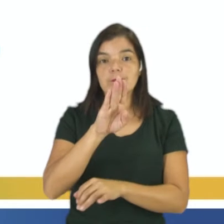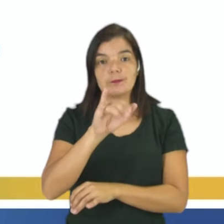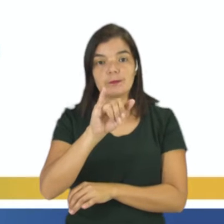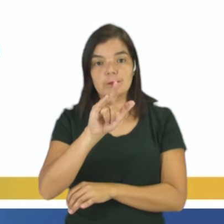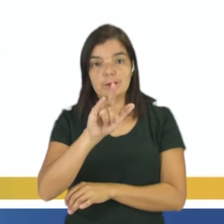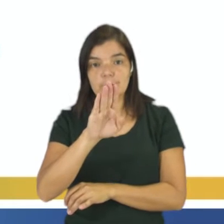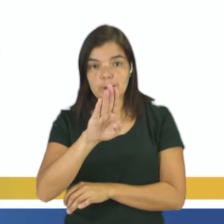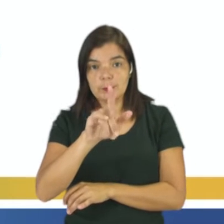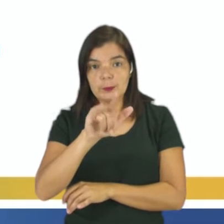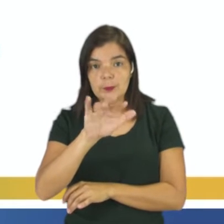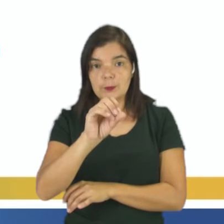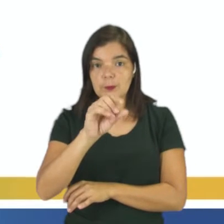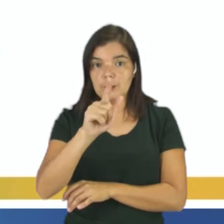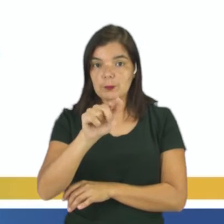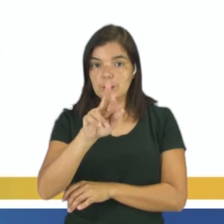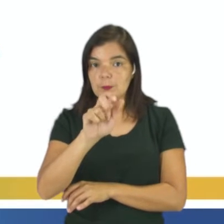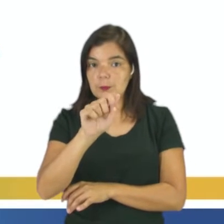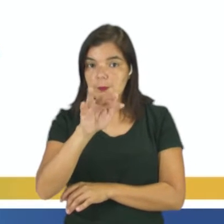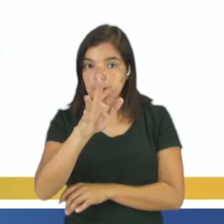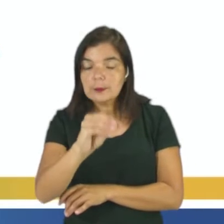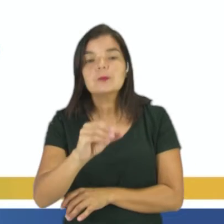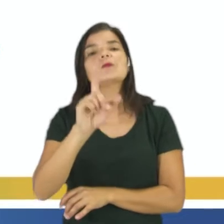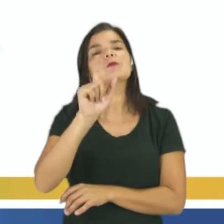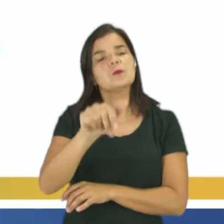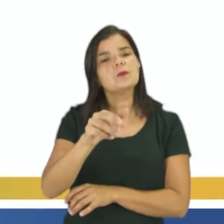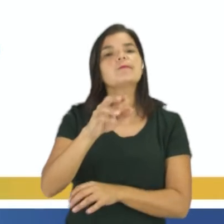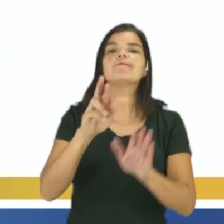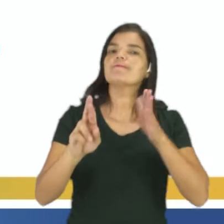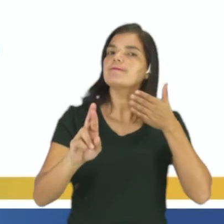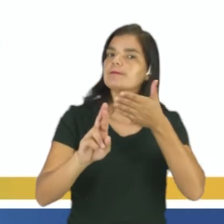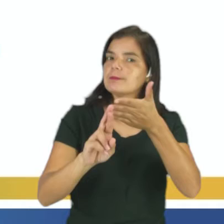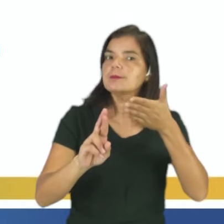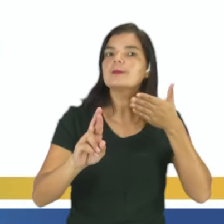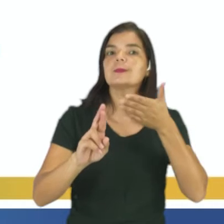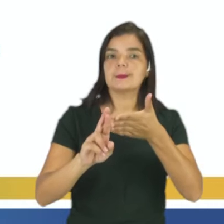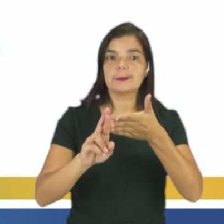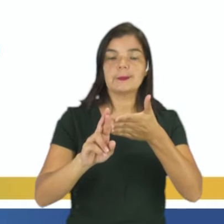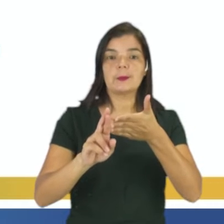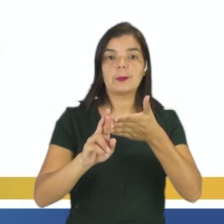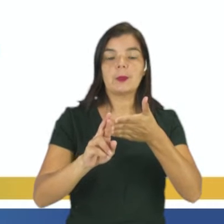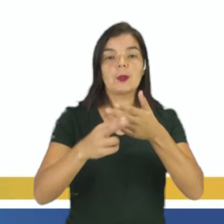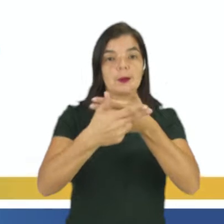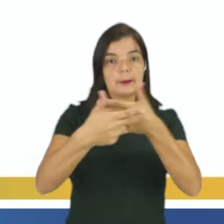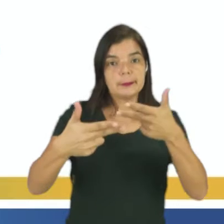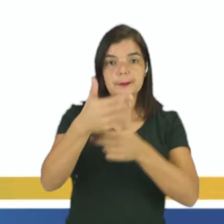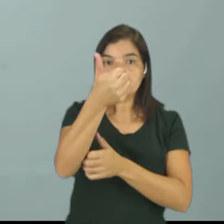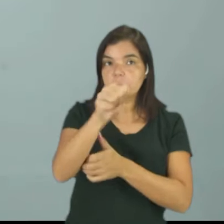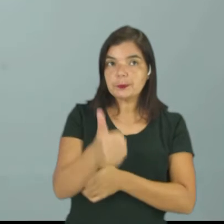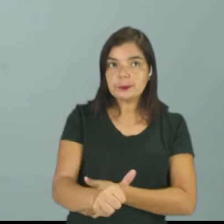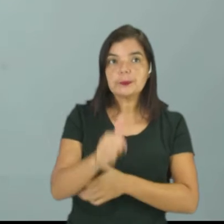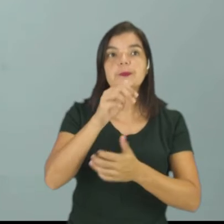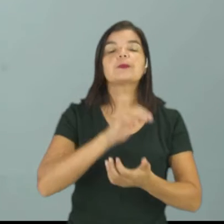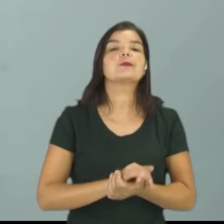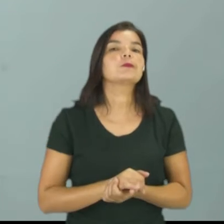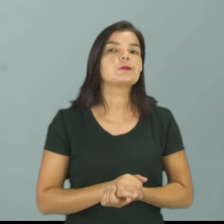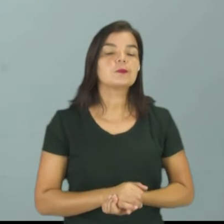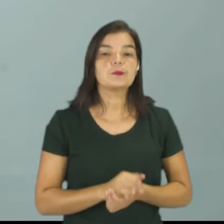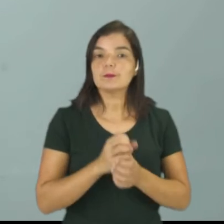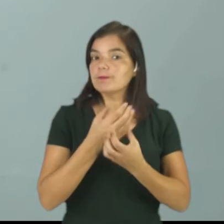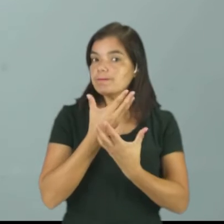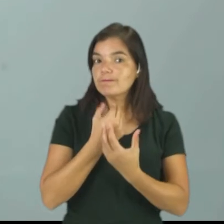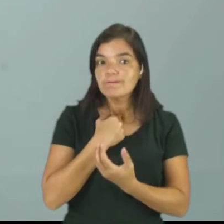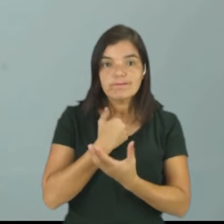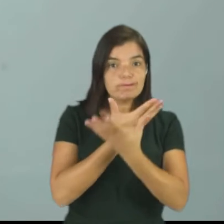bibliográficos, ou seja, os dados de referência do objeto analisado, tá ok?